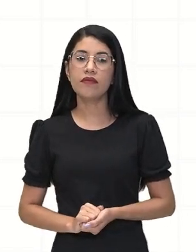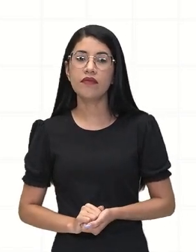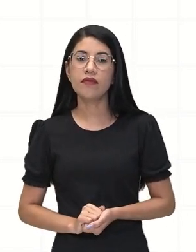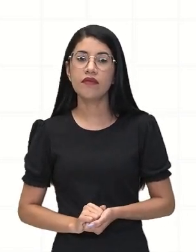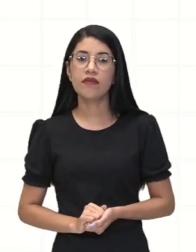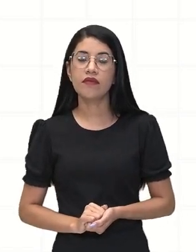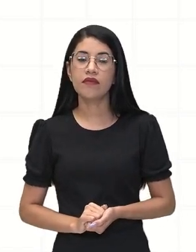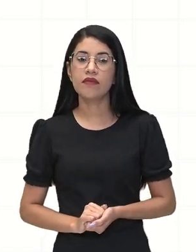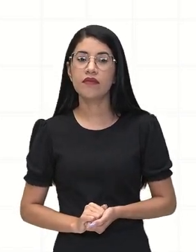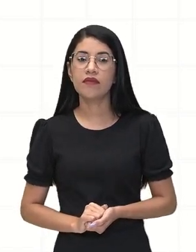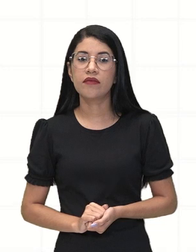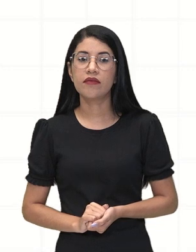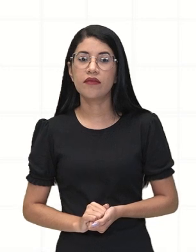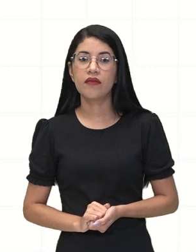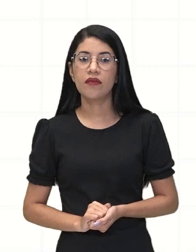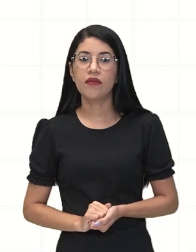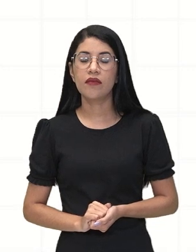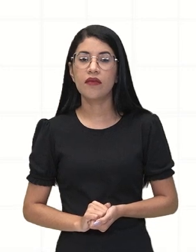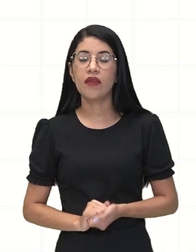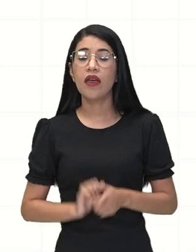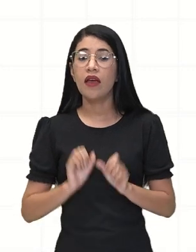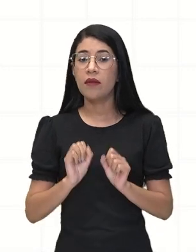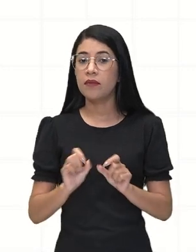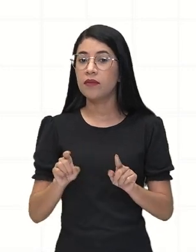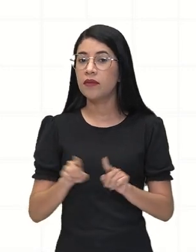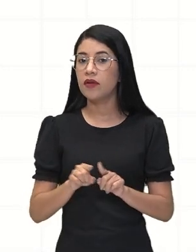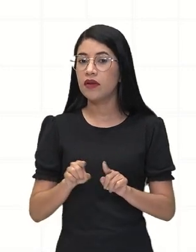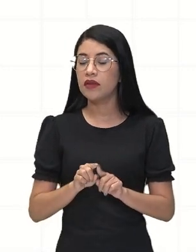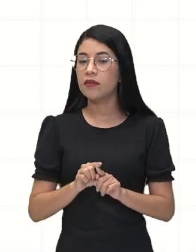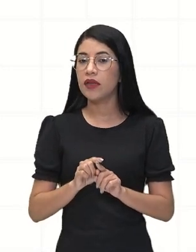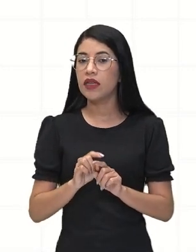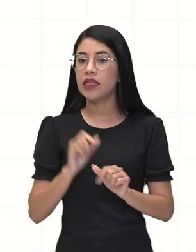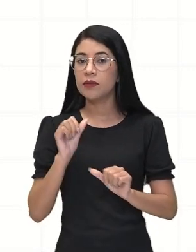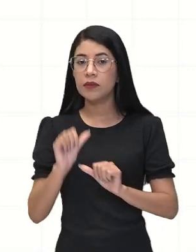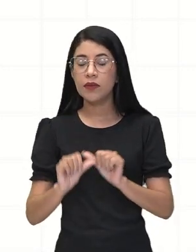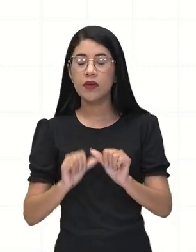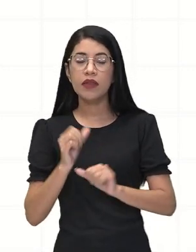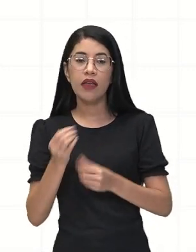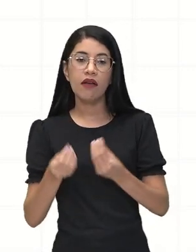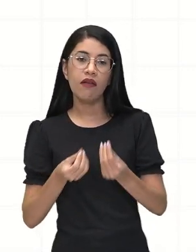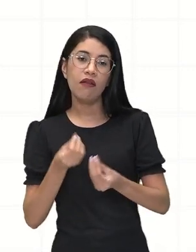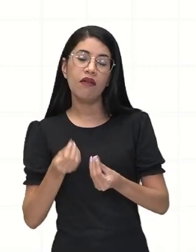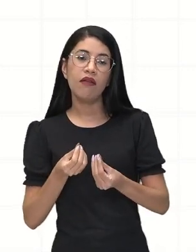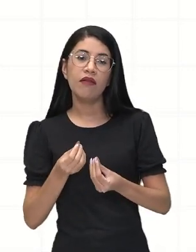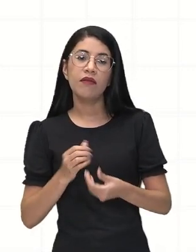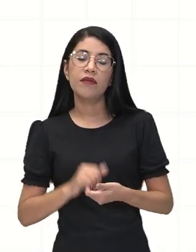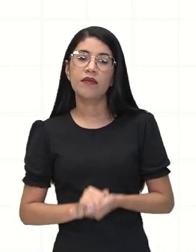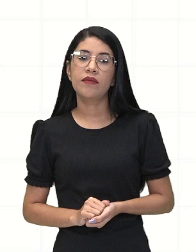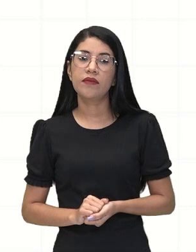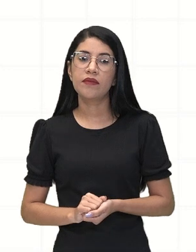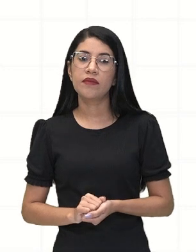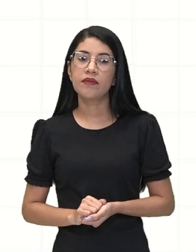sendo 10 mais 6. Mas eu também posso escrever esse produto como sendo,